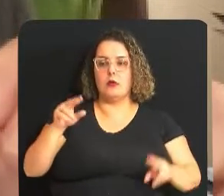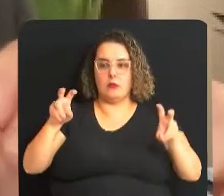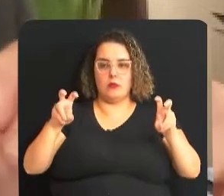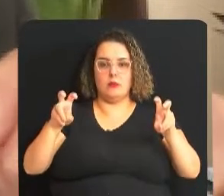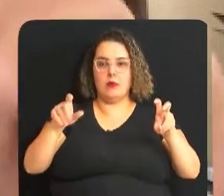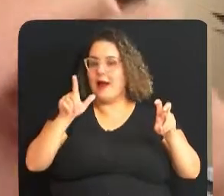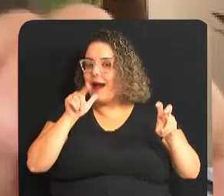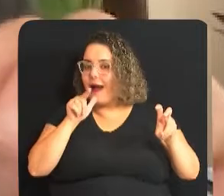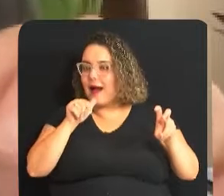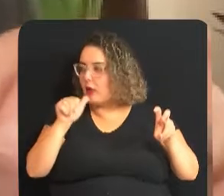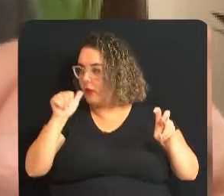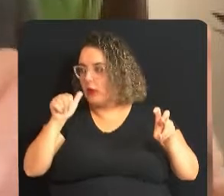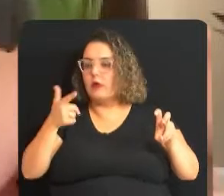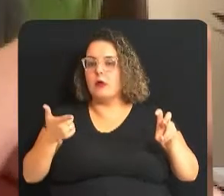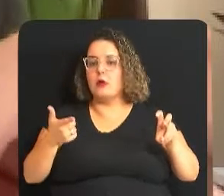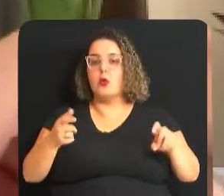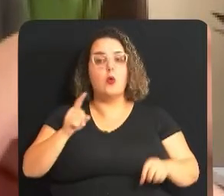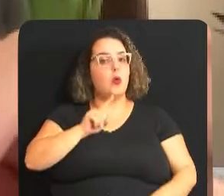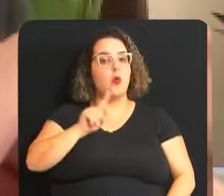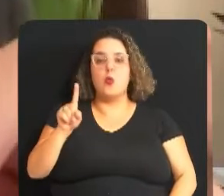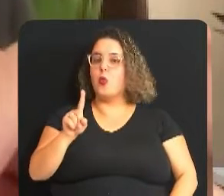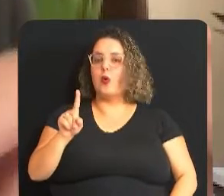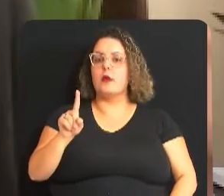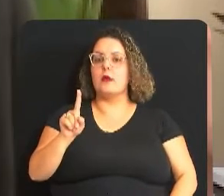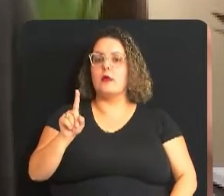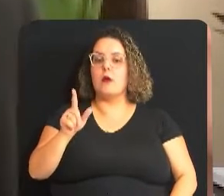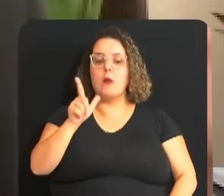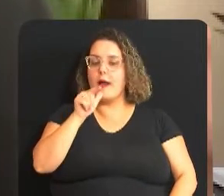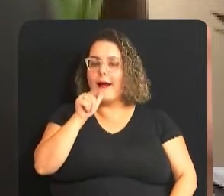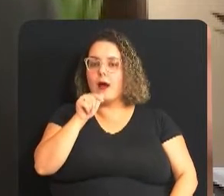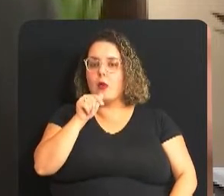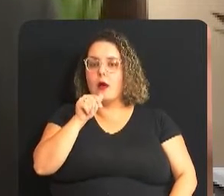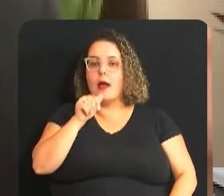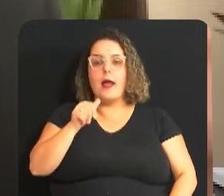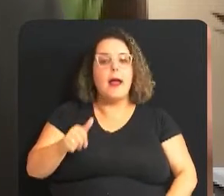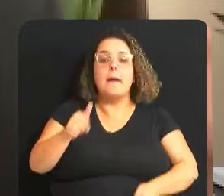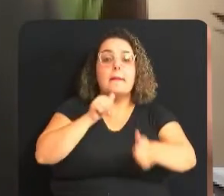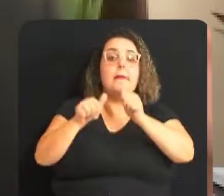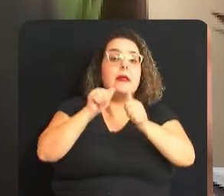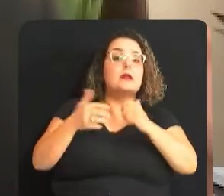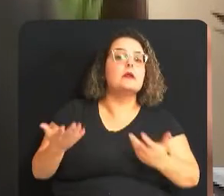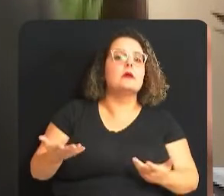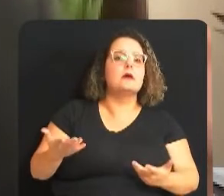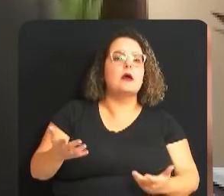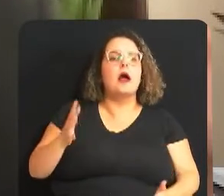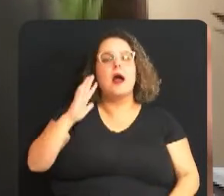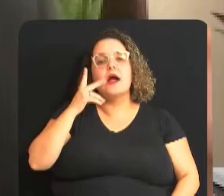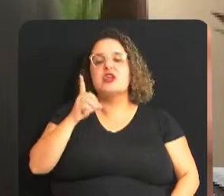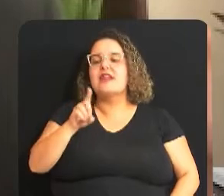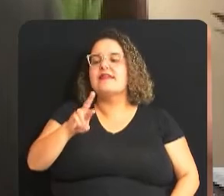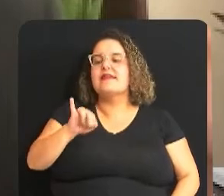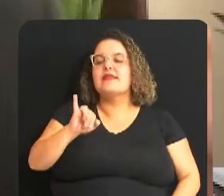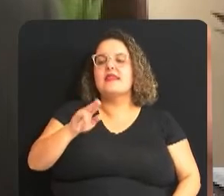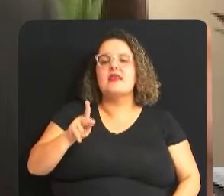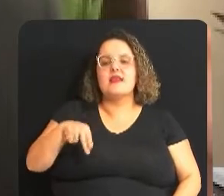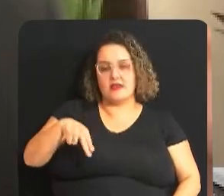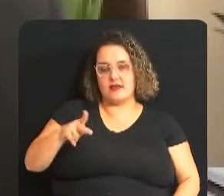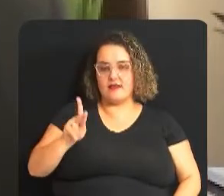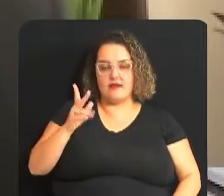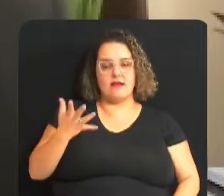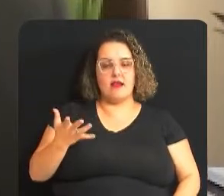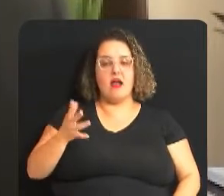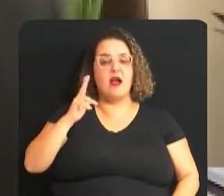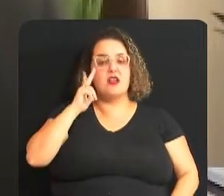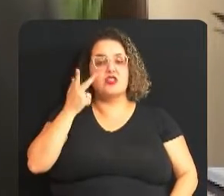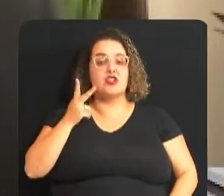água. O que não é água é drink. Todo mundo acha que drink é a caipirinha, é a cerveja, é o vinho. Não.